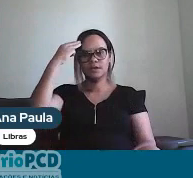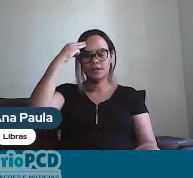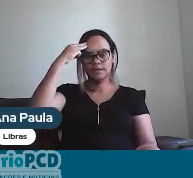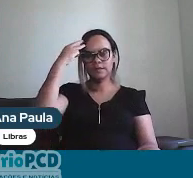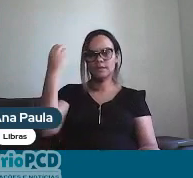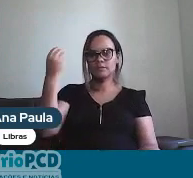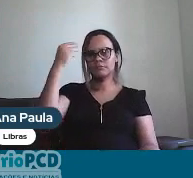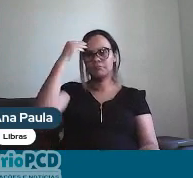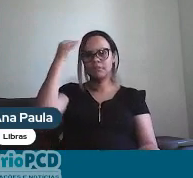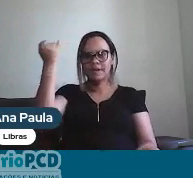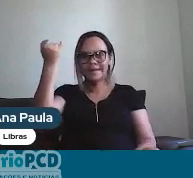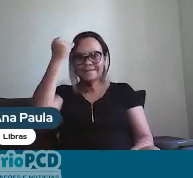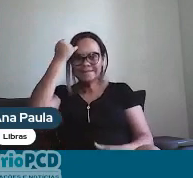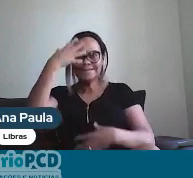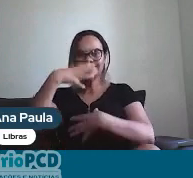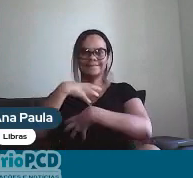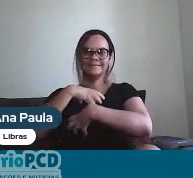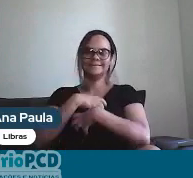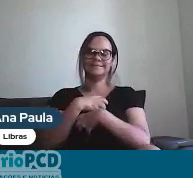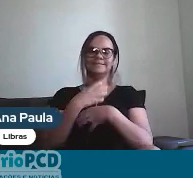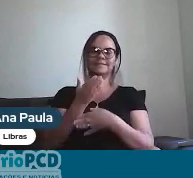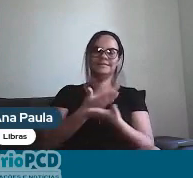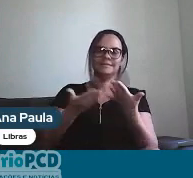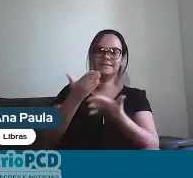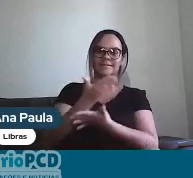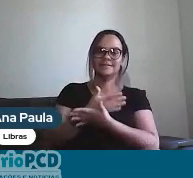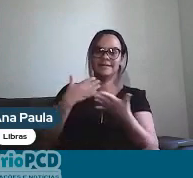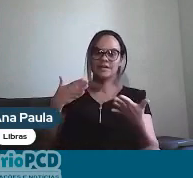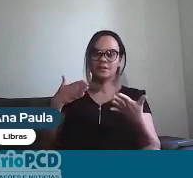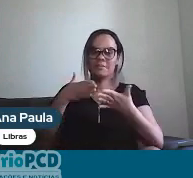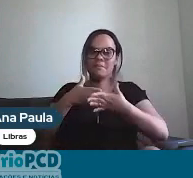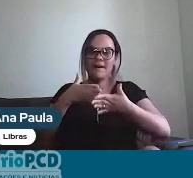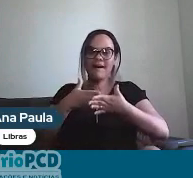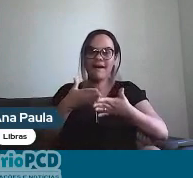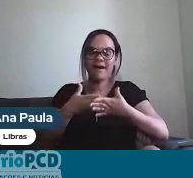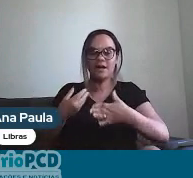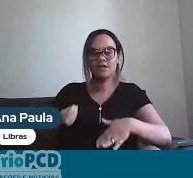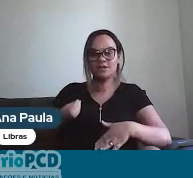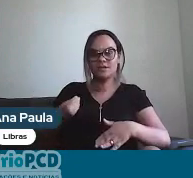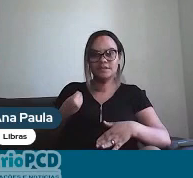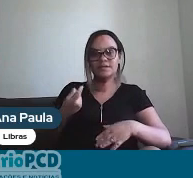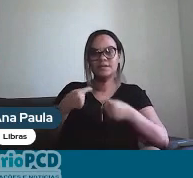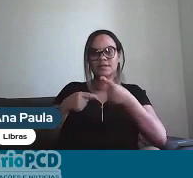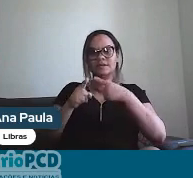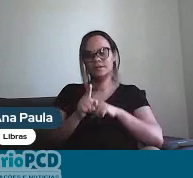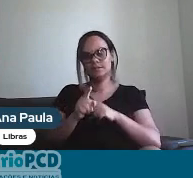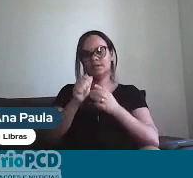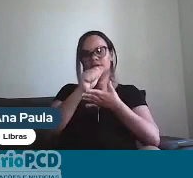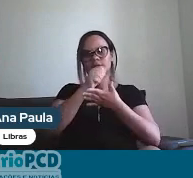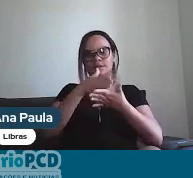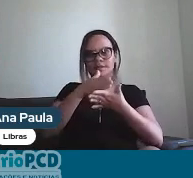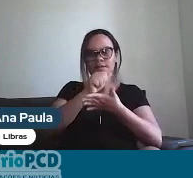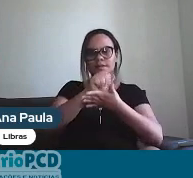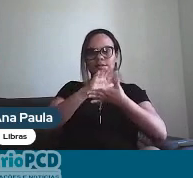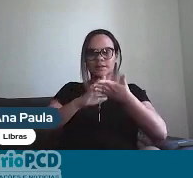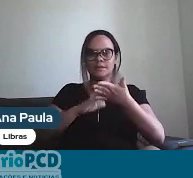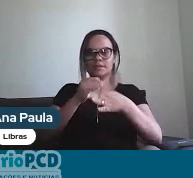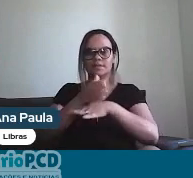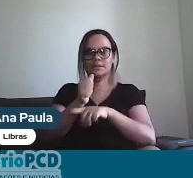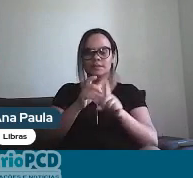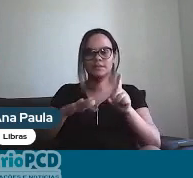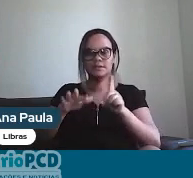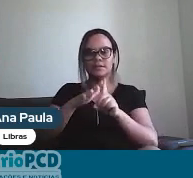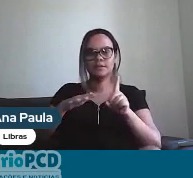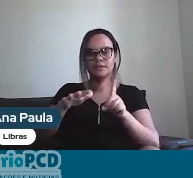intelectuais, sensoriais, em interação com as barreiras, gerando o quê? Limitação nas atividades e participação social.